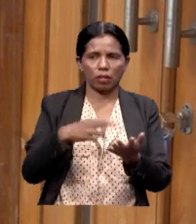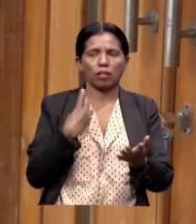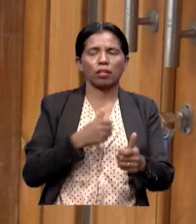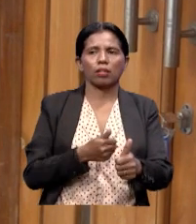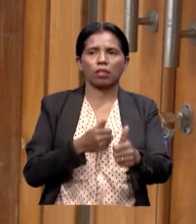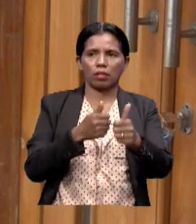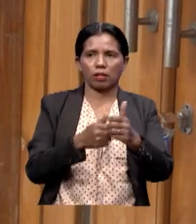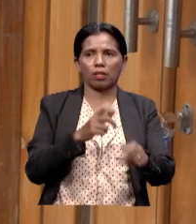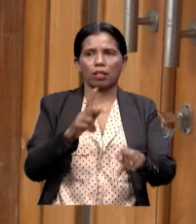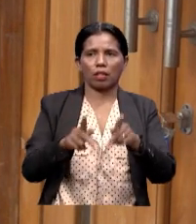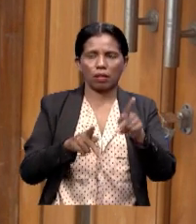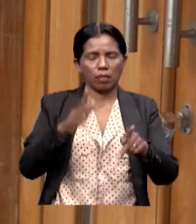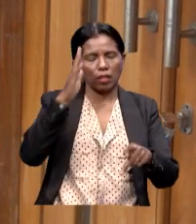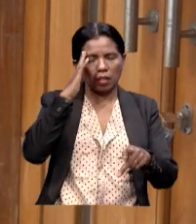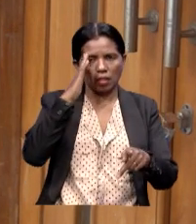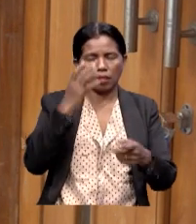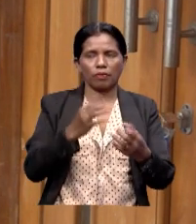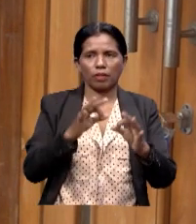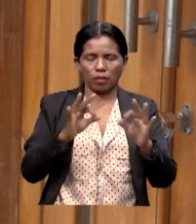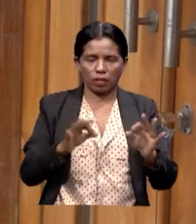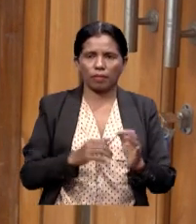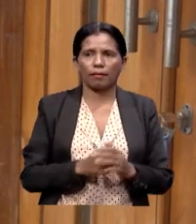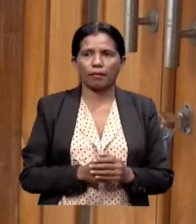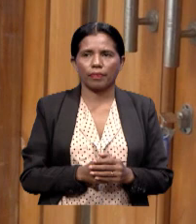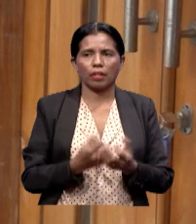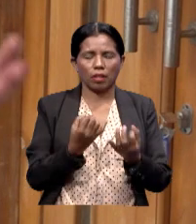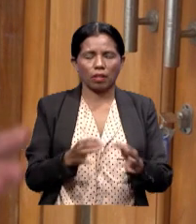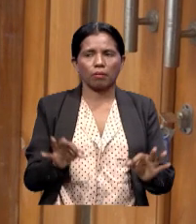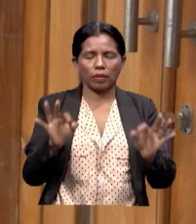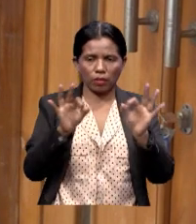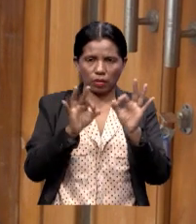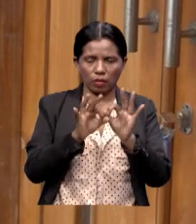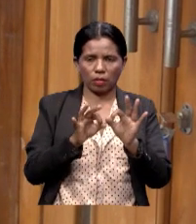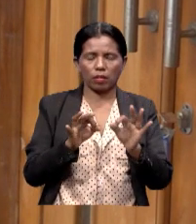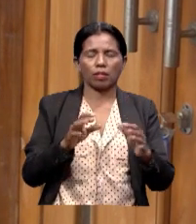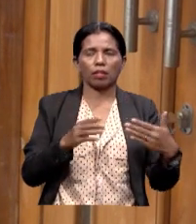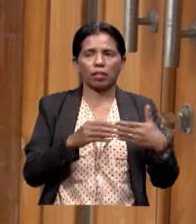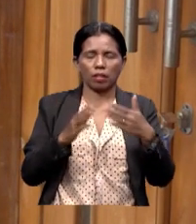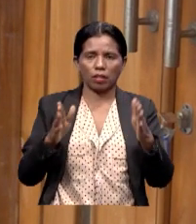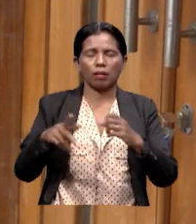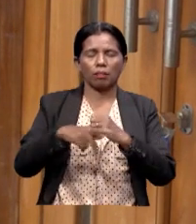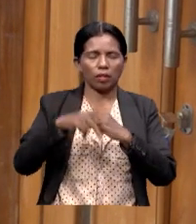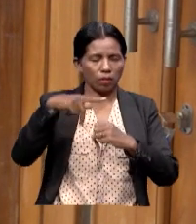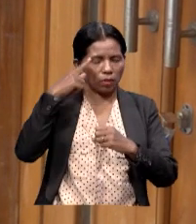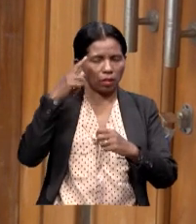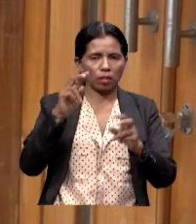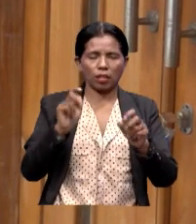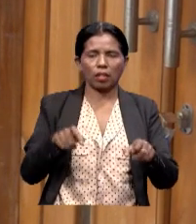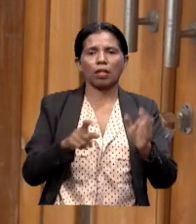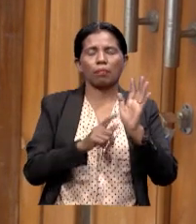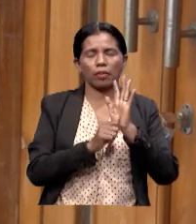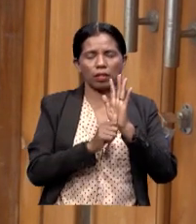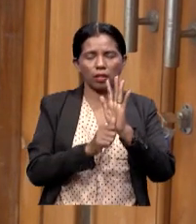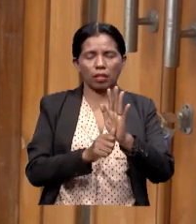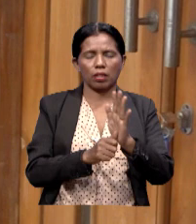cidade, o povo já tem uma. É uma coisa importante, mas que tem aí o Lucira, Partido Político Cira, tem que apresentar de dia, se